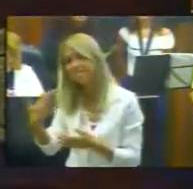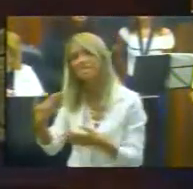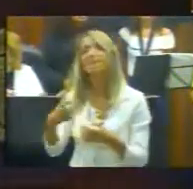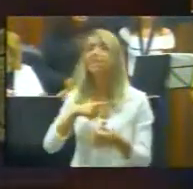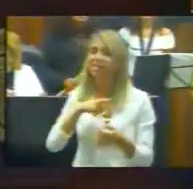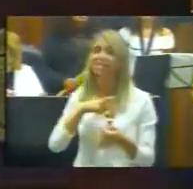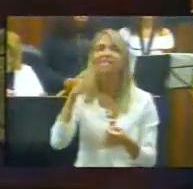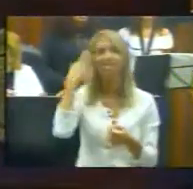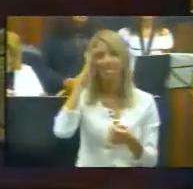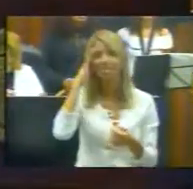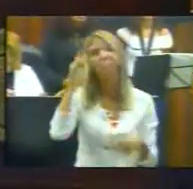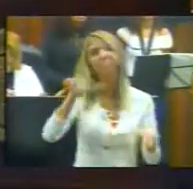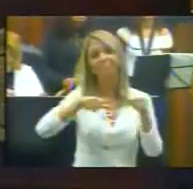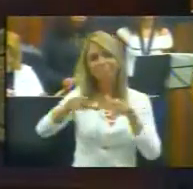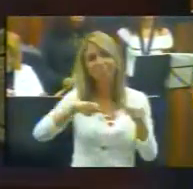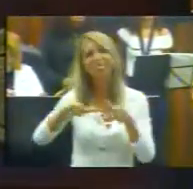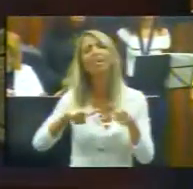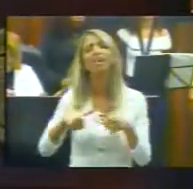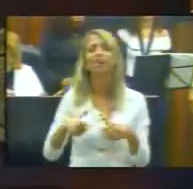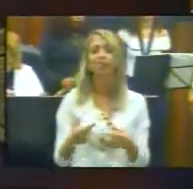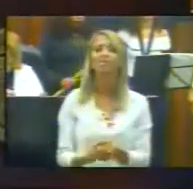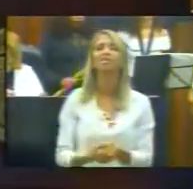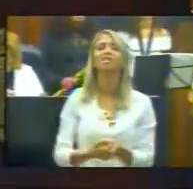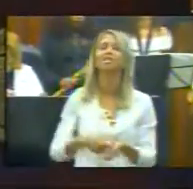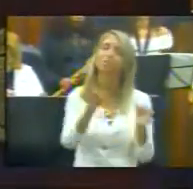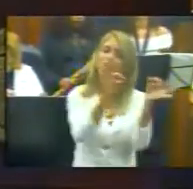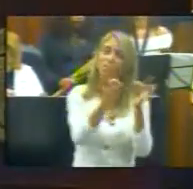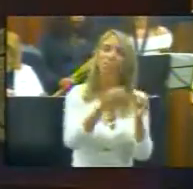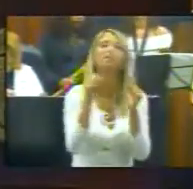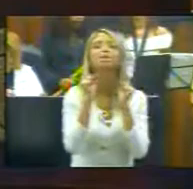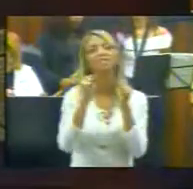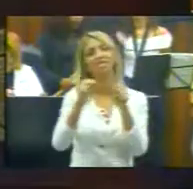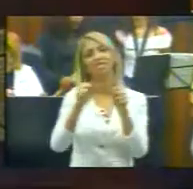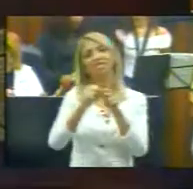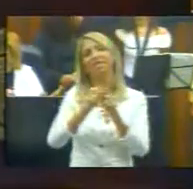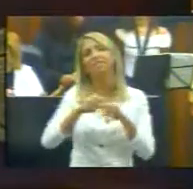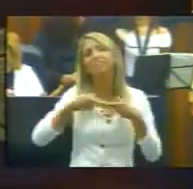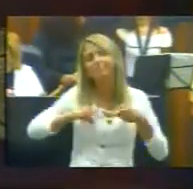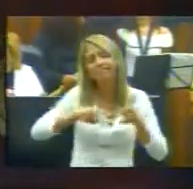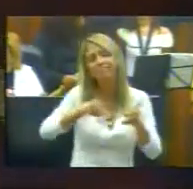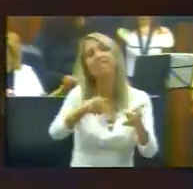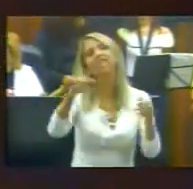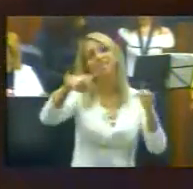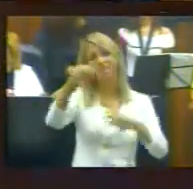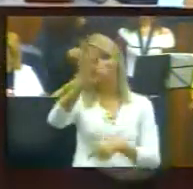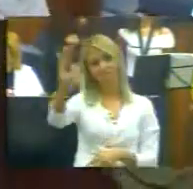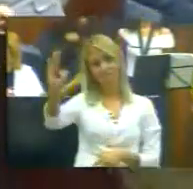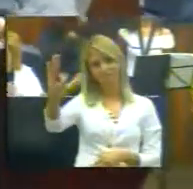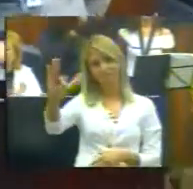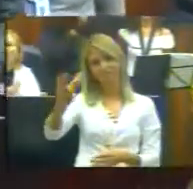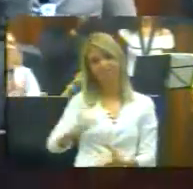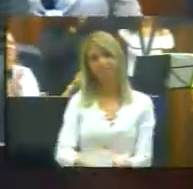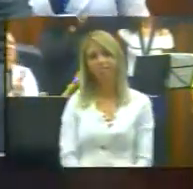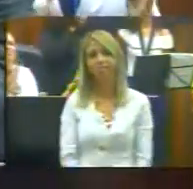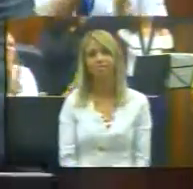meninos têm trabalhado bastante para que esse projeto possa perdurar por muitos, muitos anos na cidade de Cabo Frio.